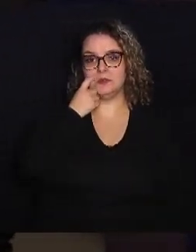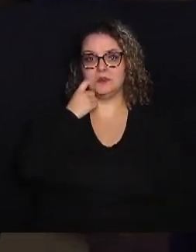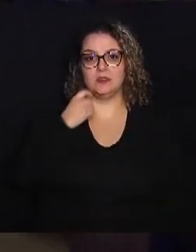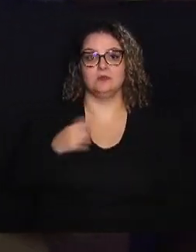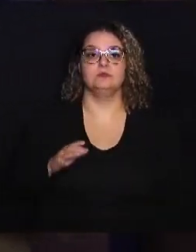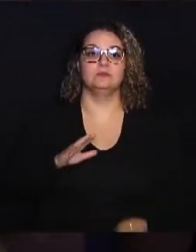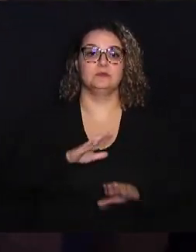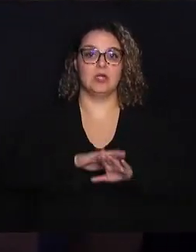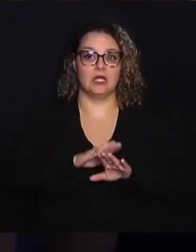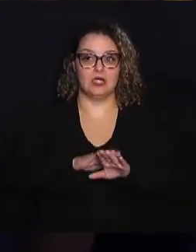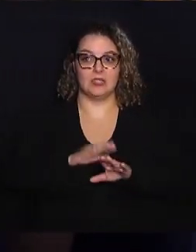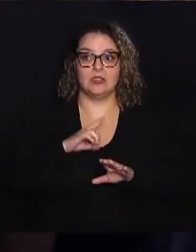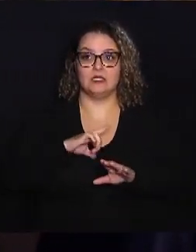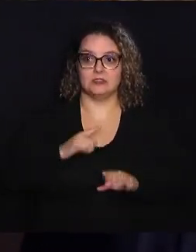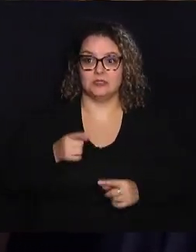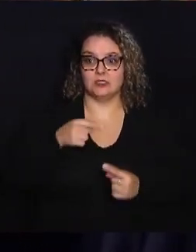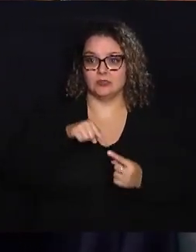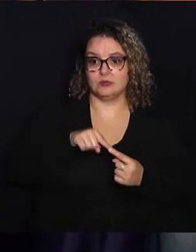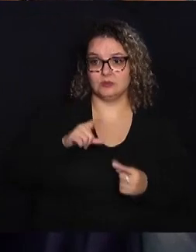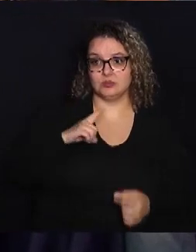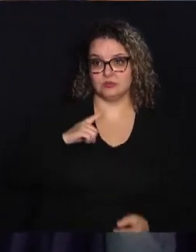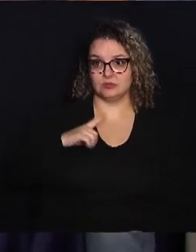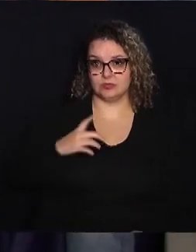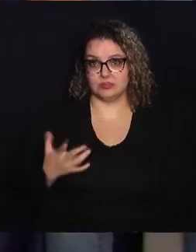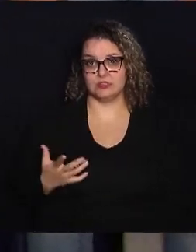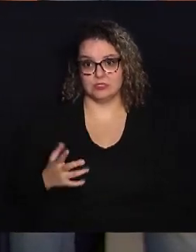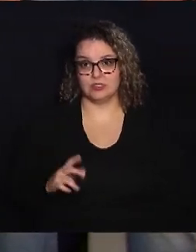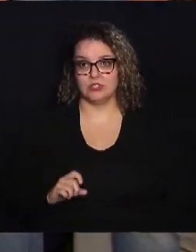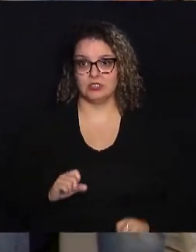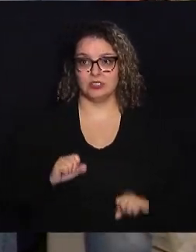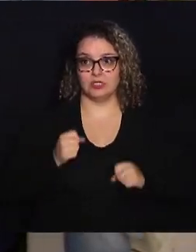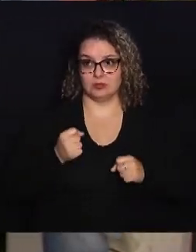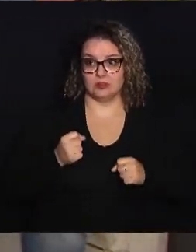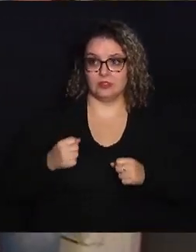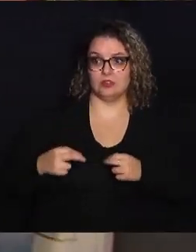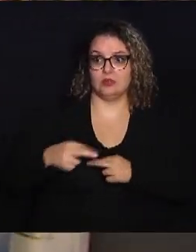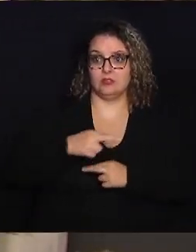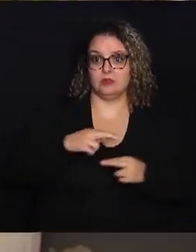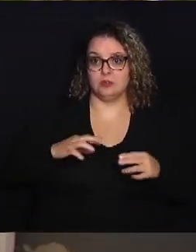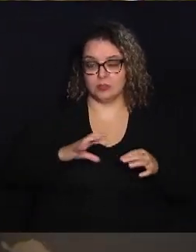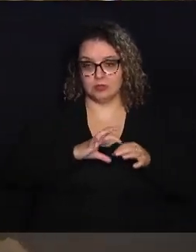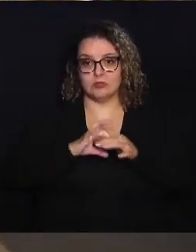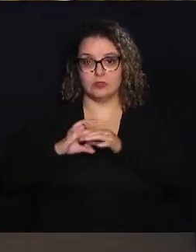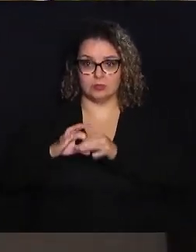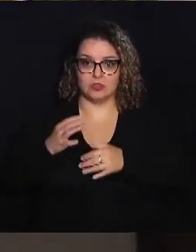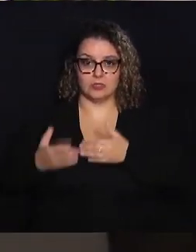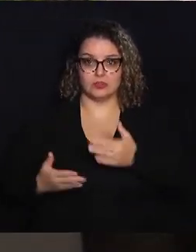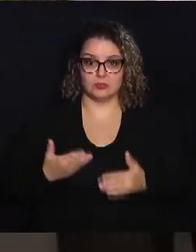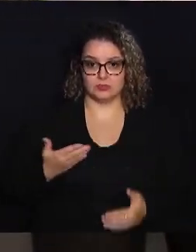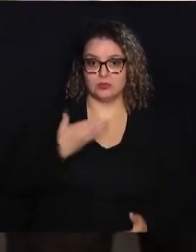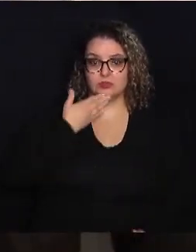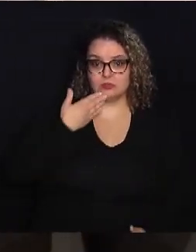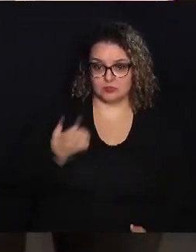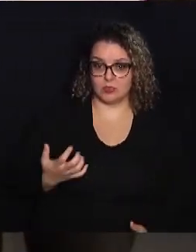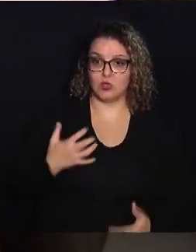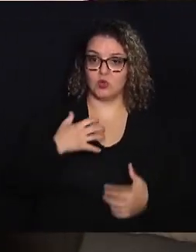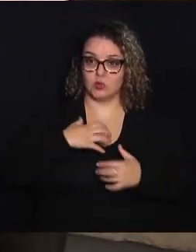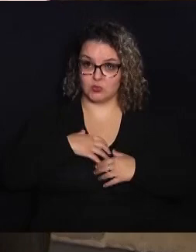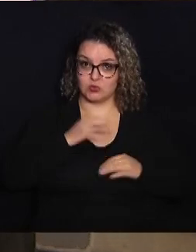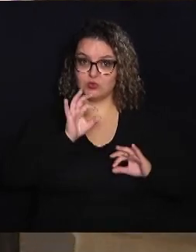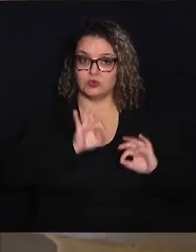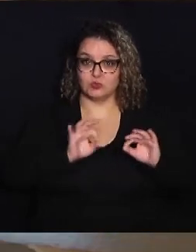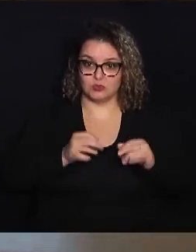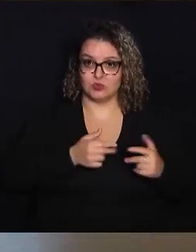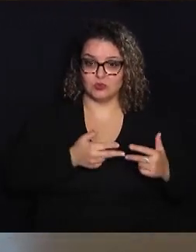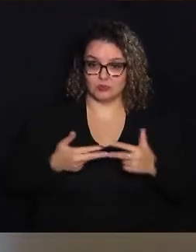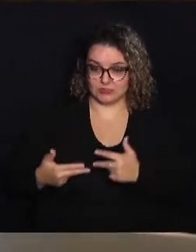de Campinas. Uma ação que tem como objetivo reforçar os vínculos entre servidores e melhorar